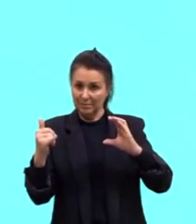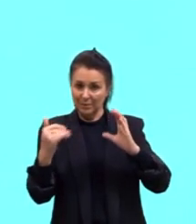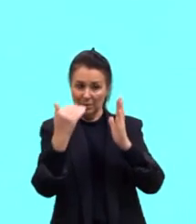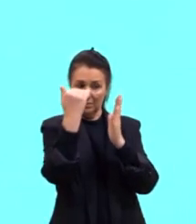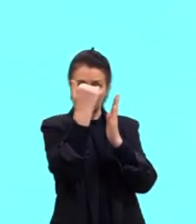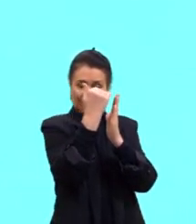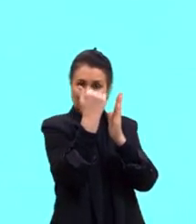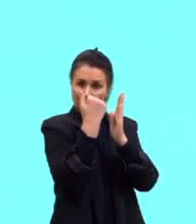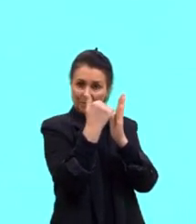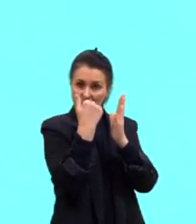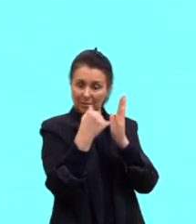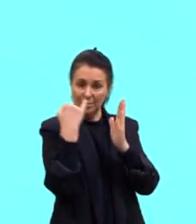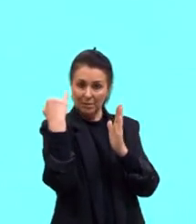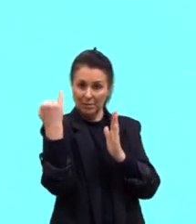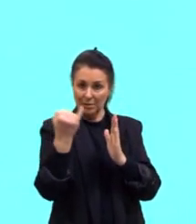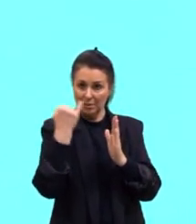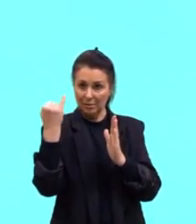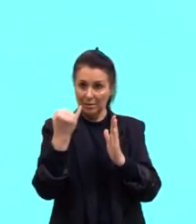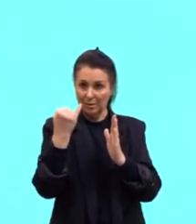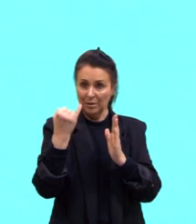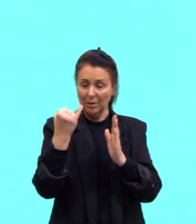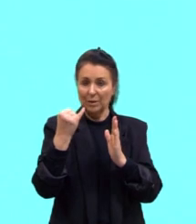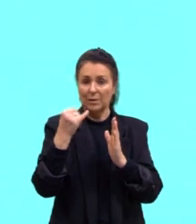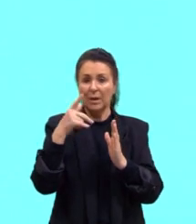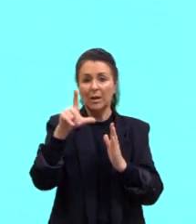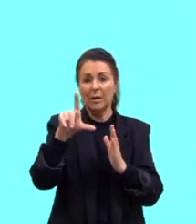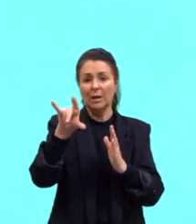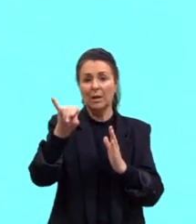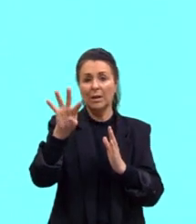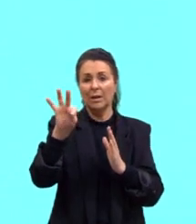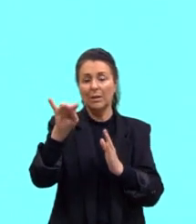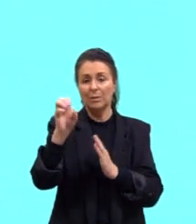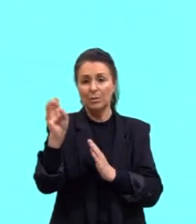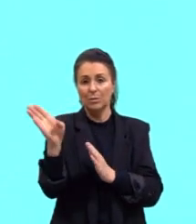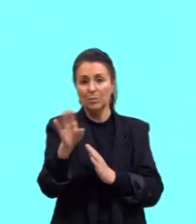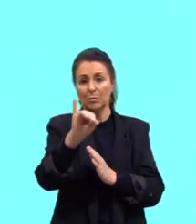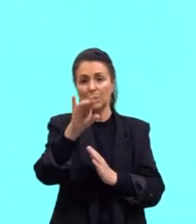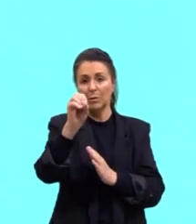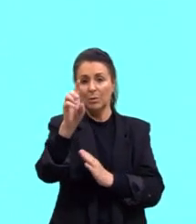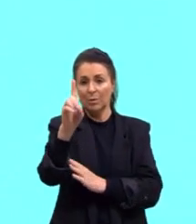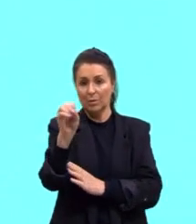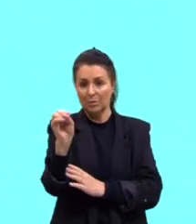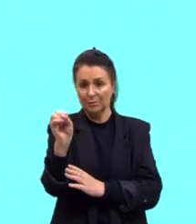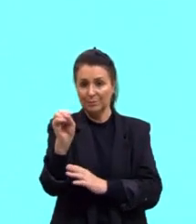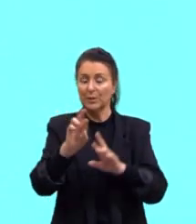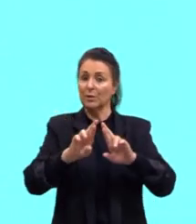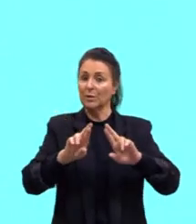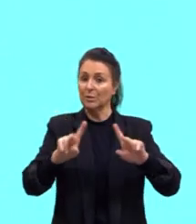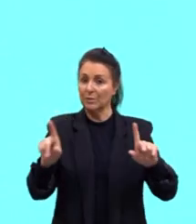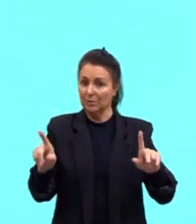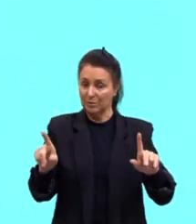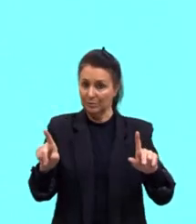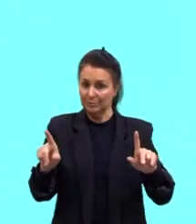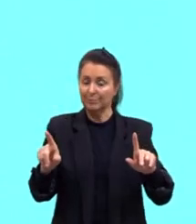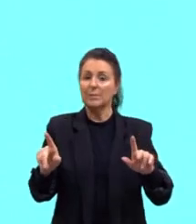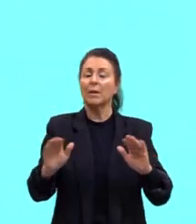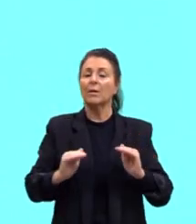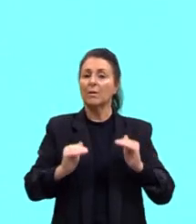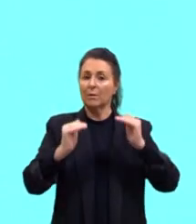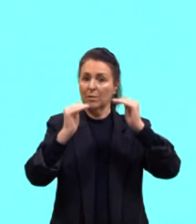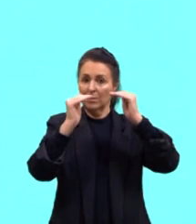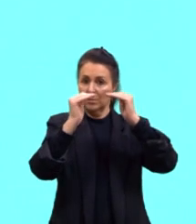importante a gente lembra disso De lítio-iodo que é uma pilha diferente do Daniel Nas condições padrão conforme as